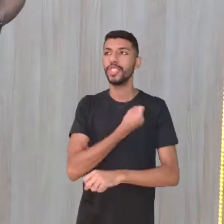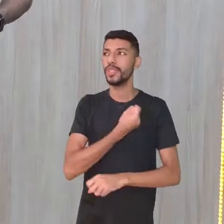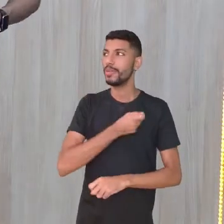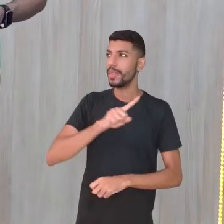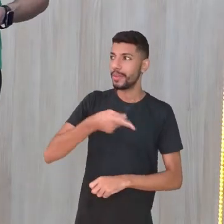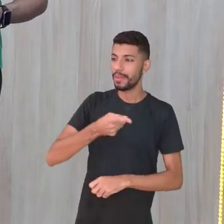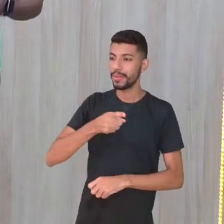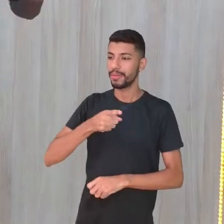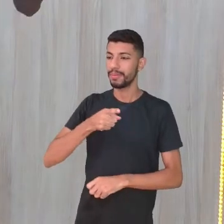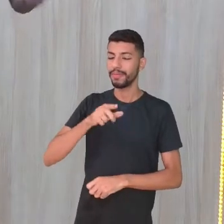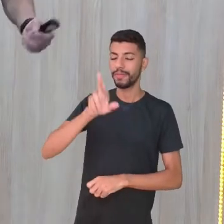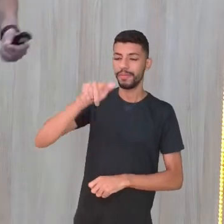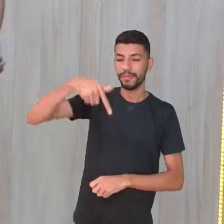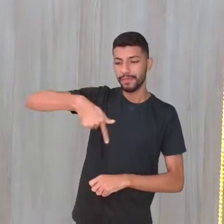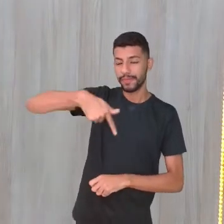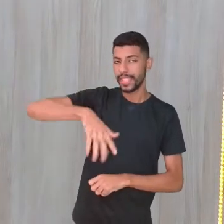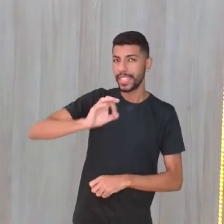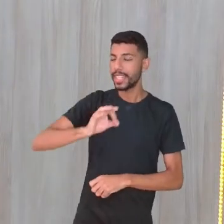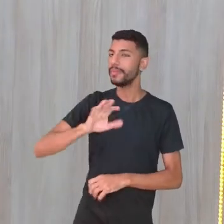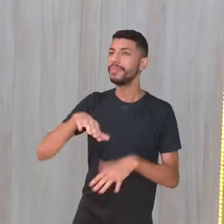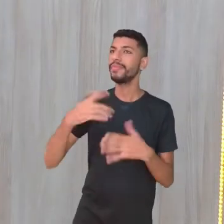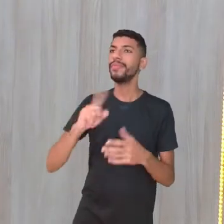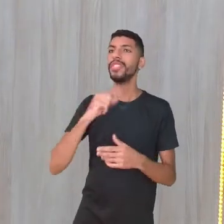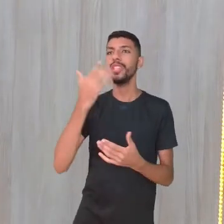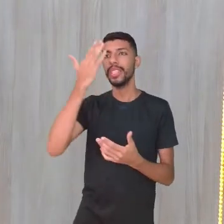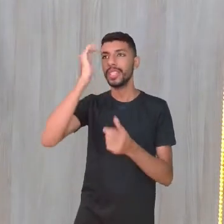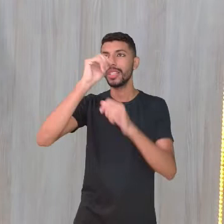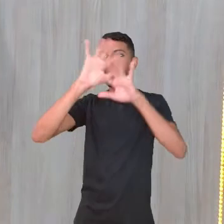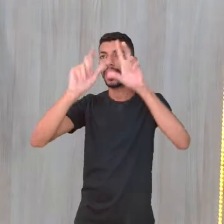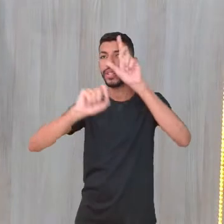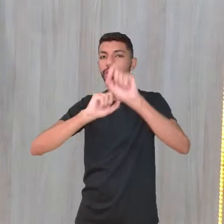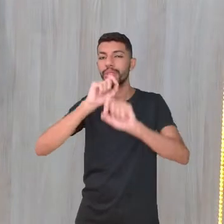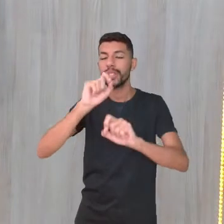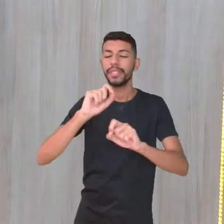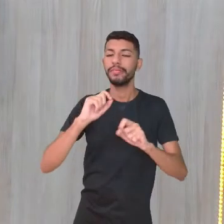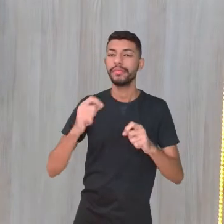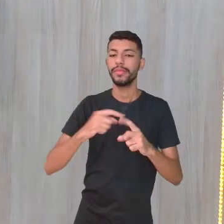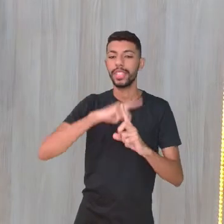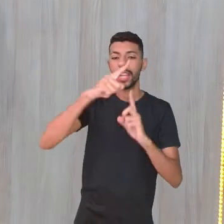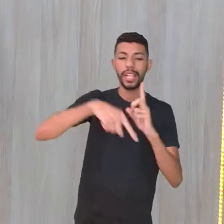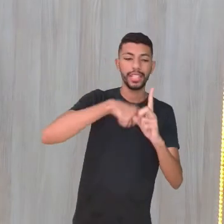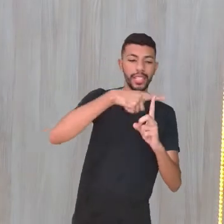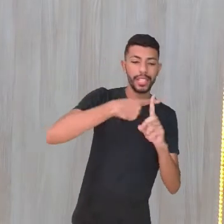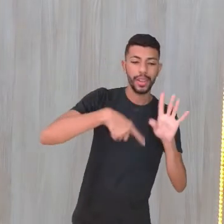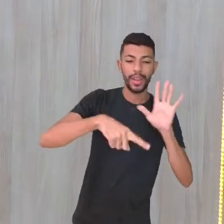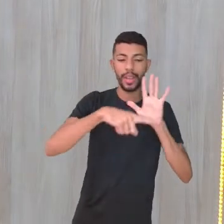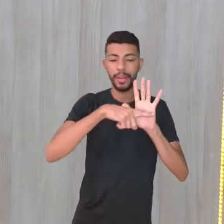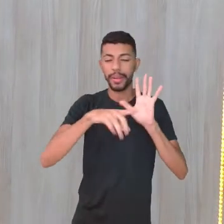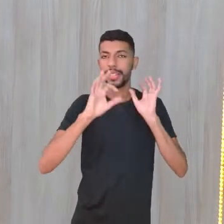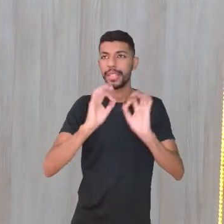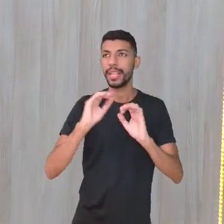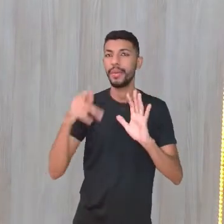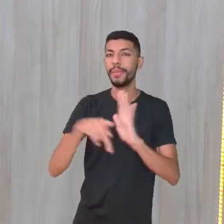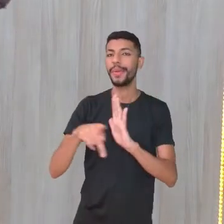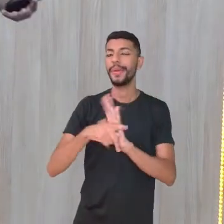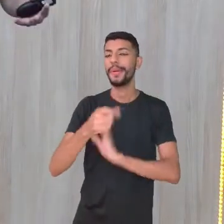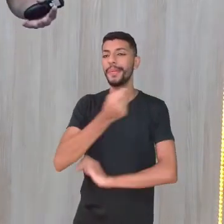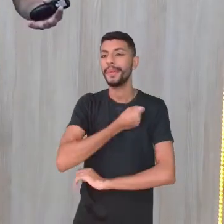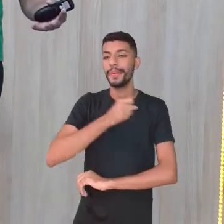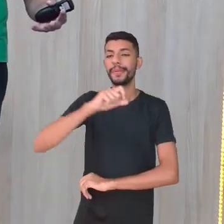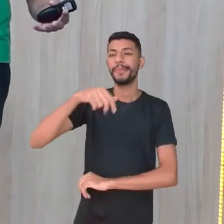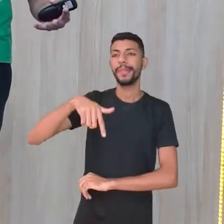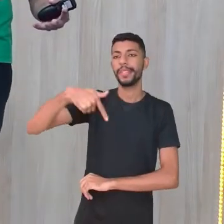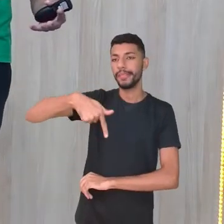aí a ideia da adição, né? A gente viu aí a adição e a subtração desses números racionais, que